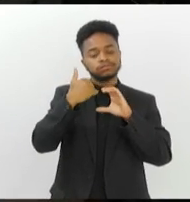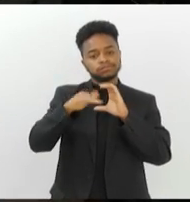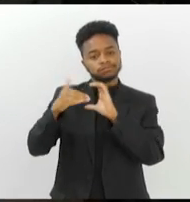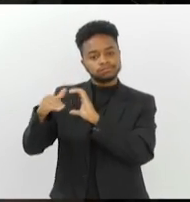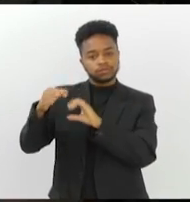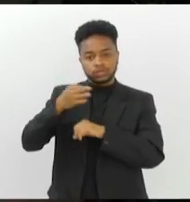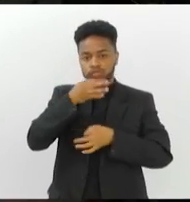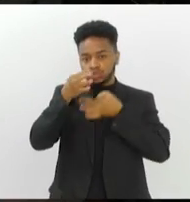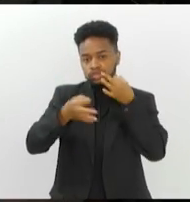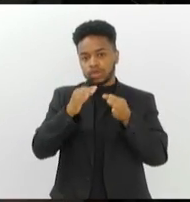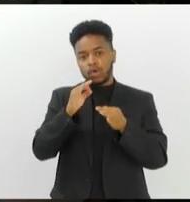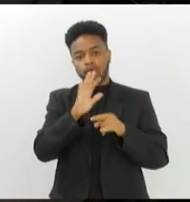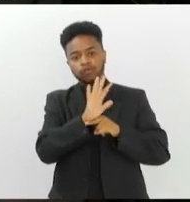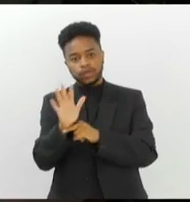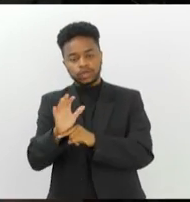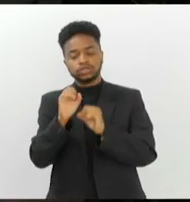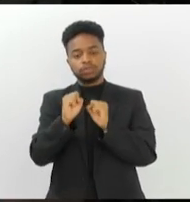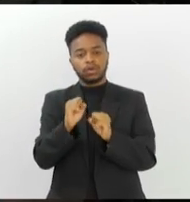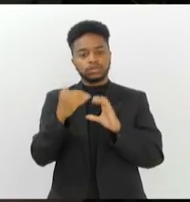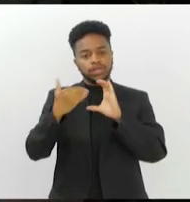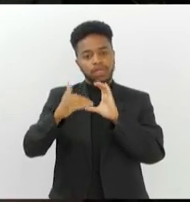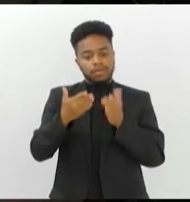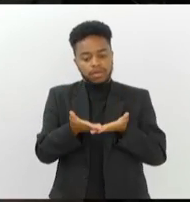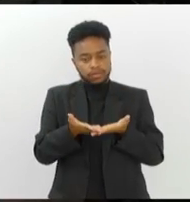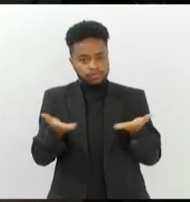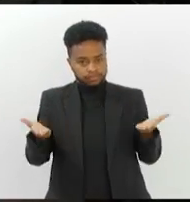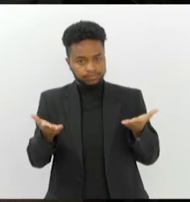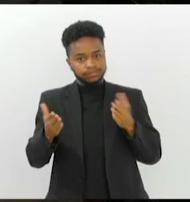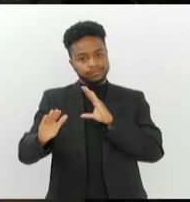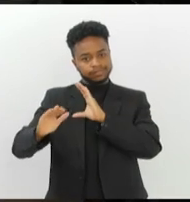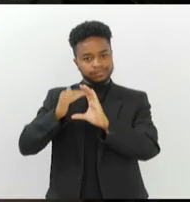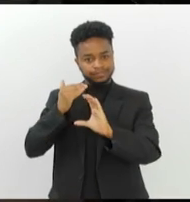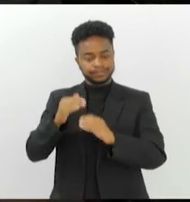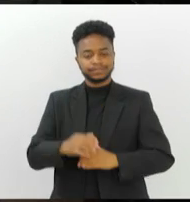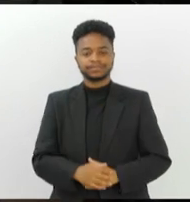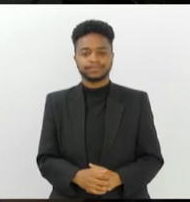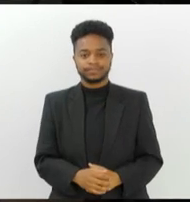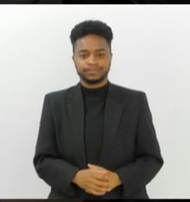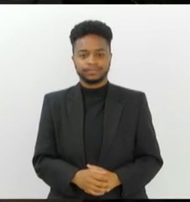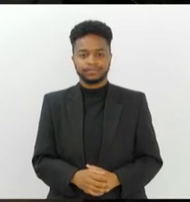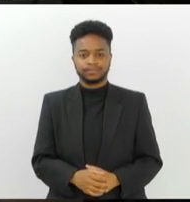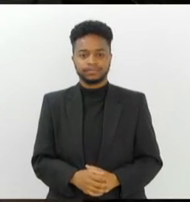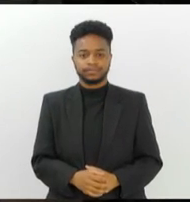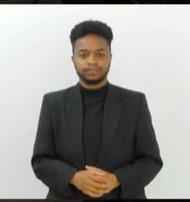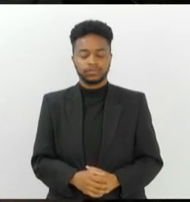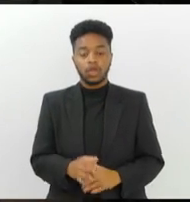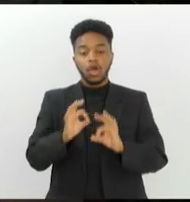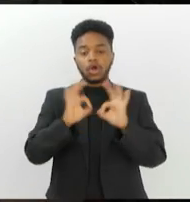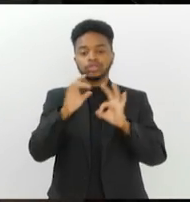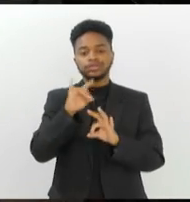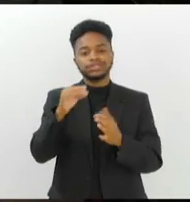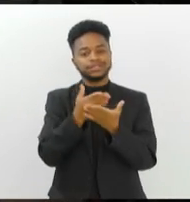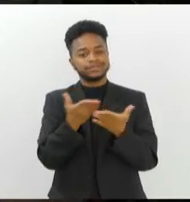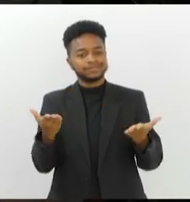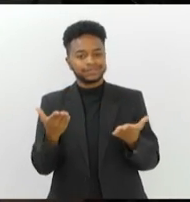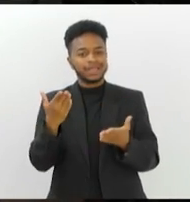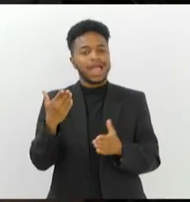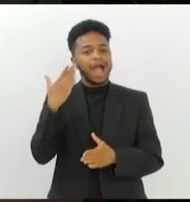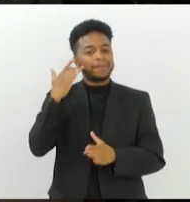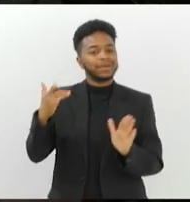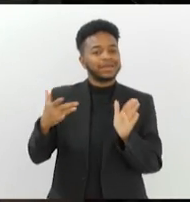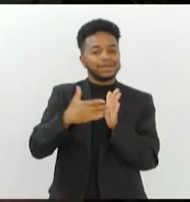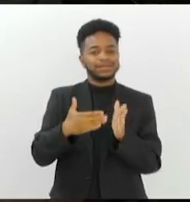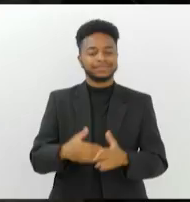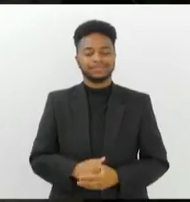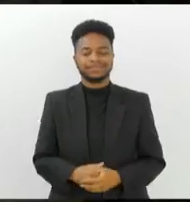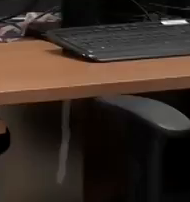sua cidade, é só acessar nosso e-mail, tvalerja, arroba, alerja.rj.gov.br. Um ótimo dia para você e até amanhã.